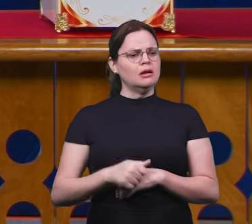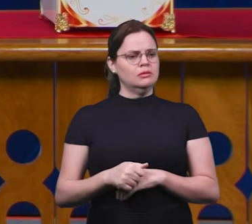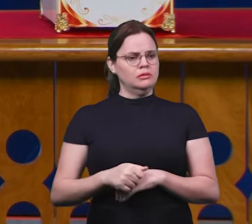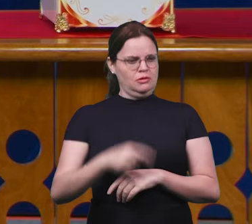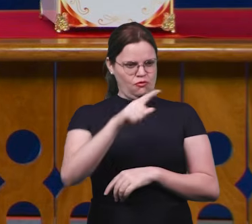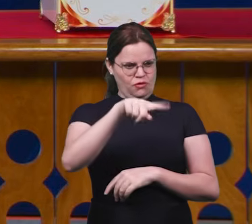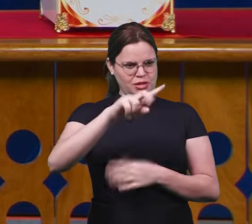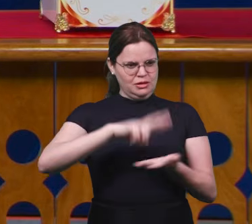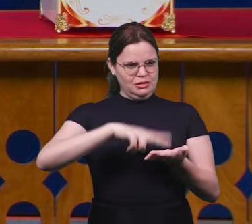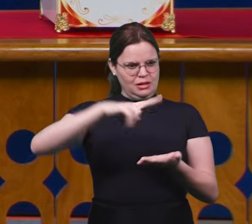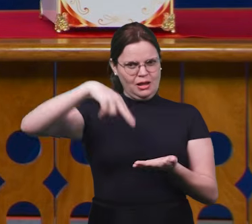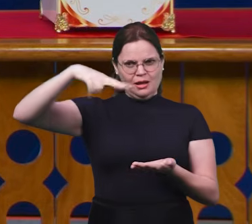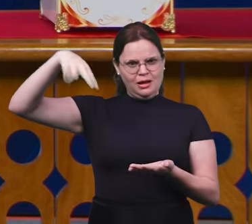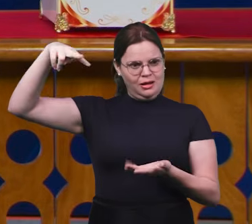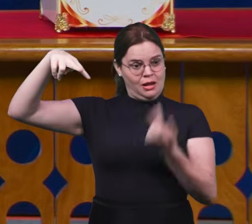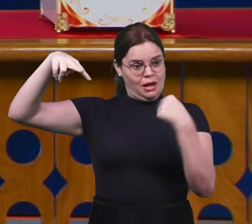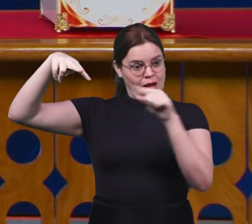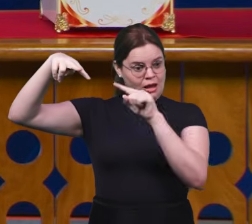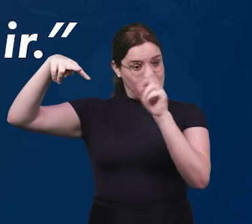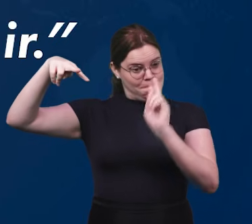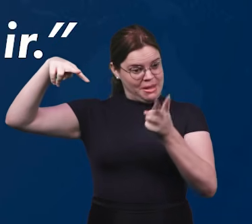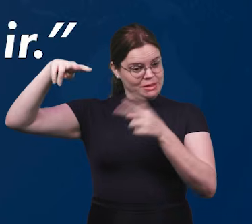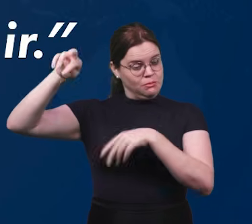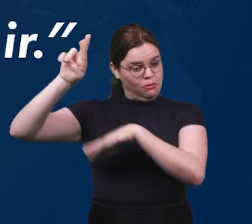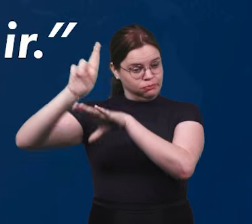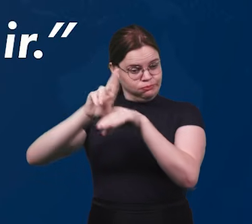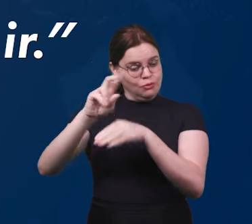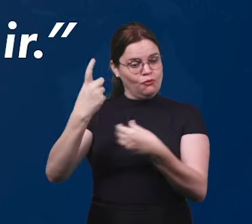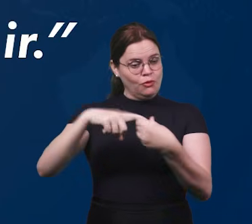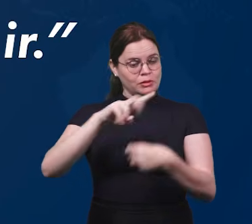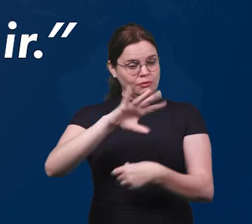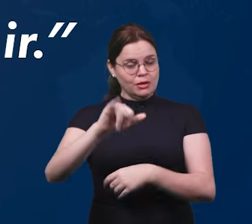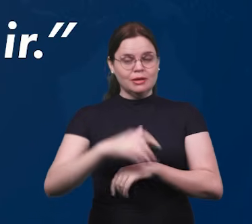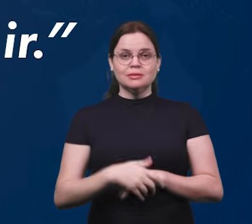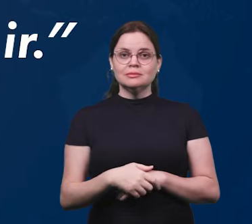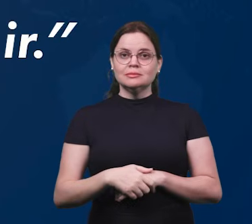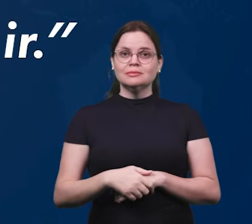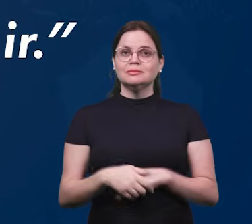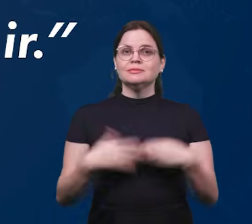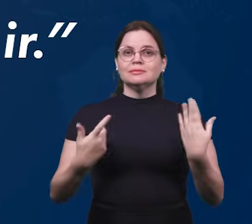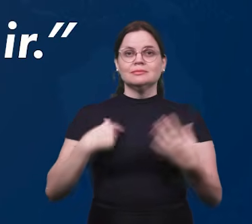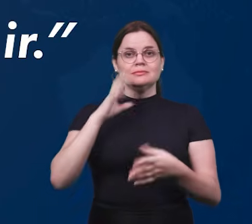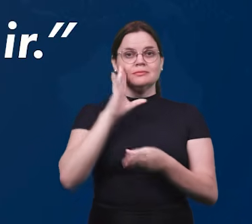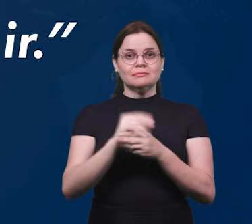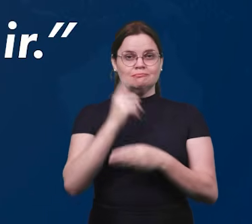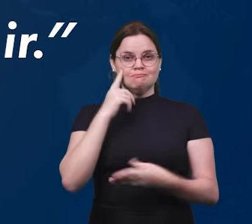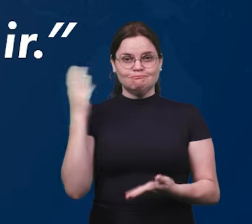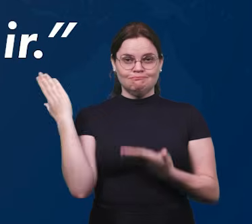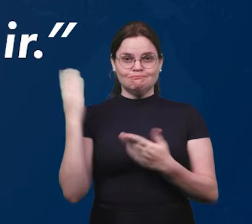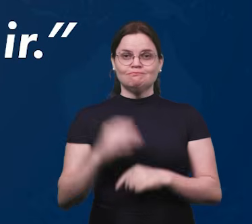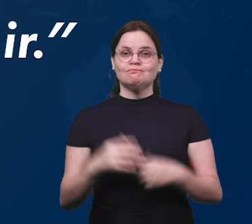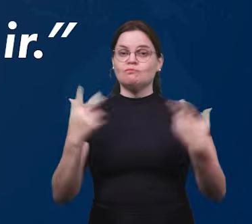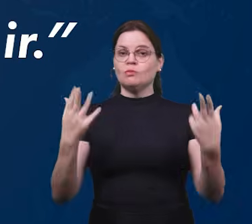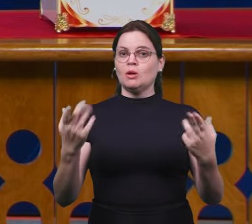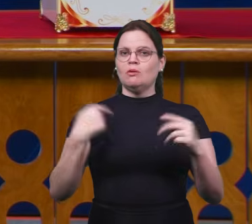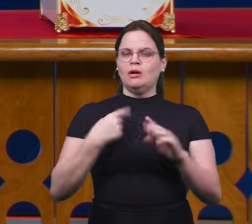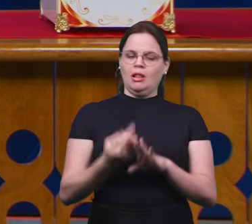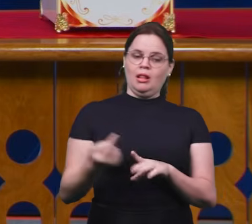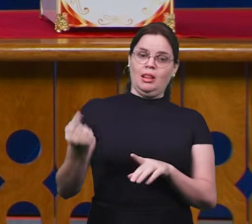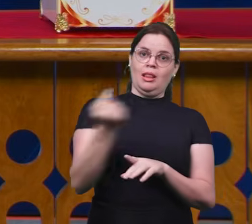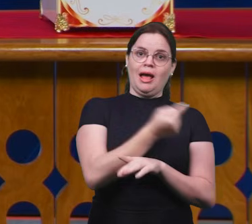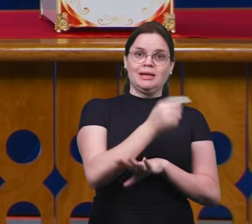Esse Jesus que viste subir, ele voltará. Então perceba os irmãos, lá no